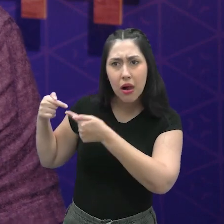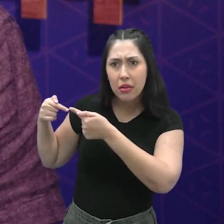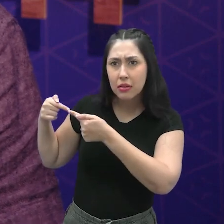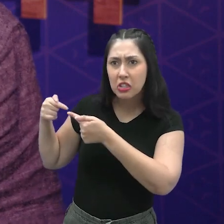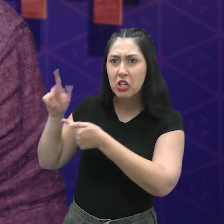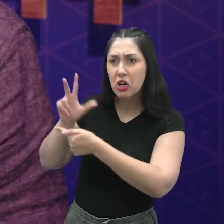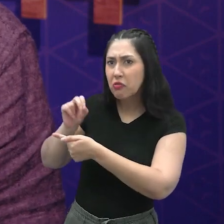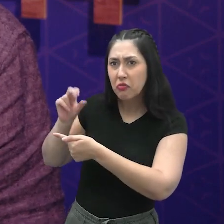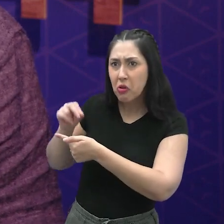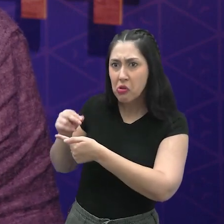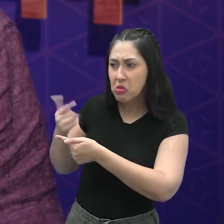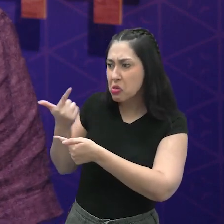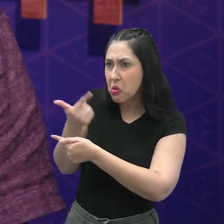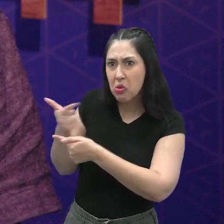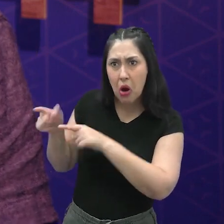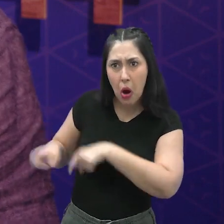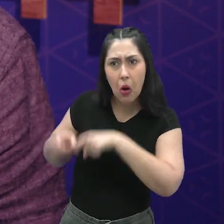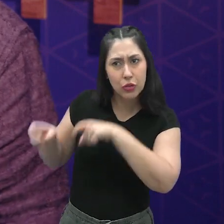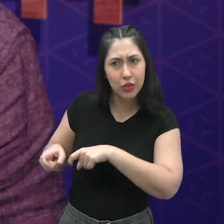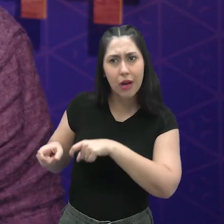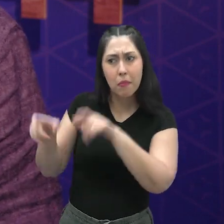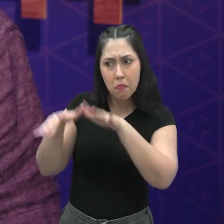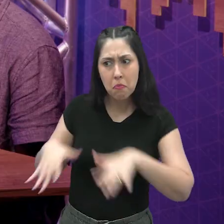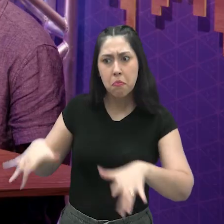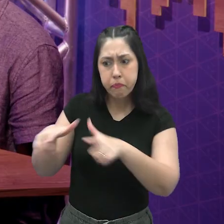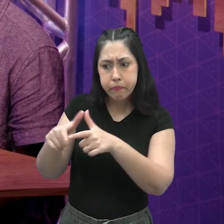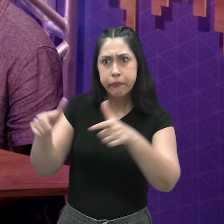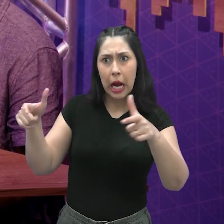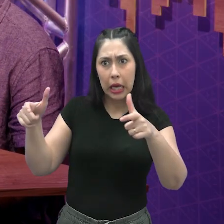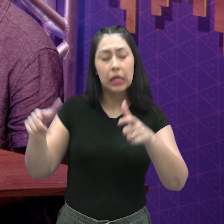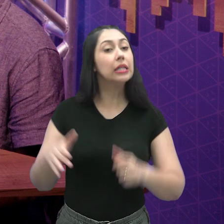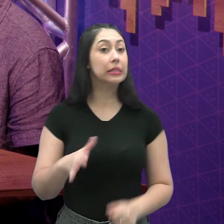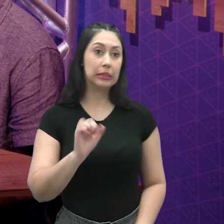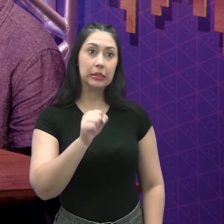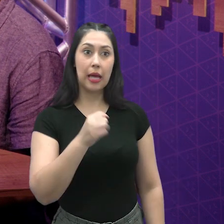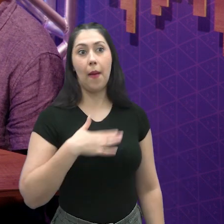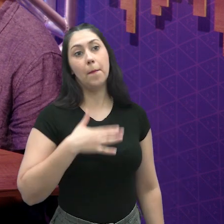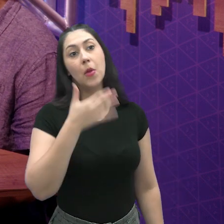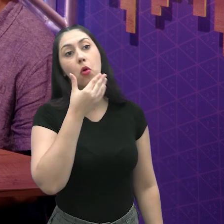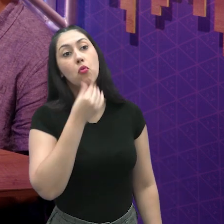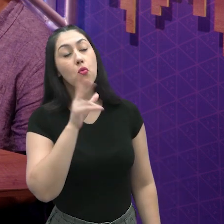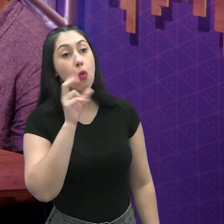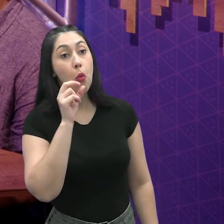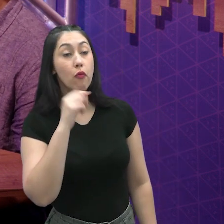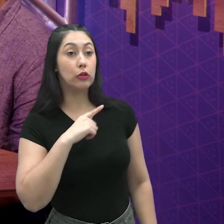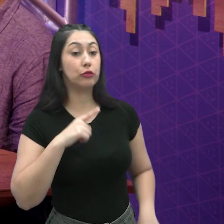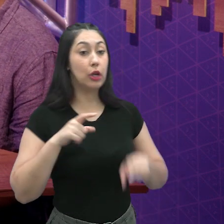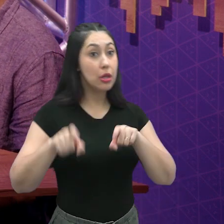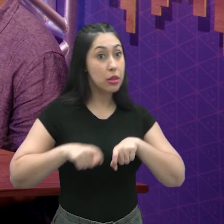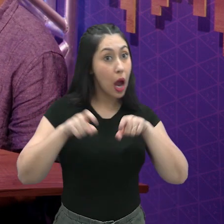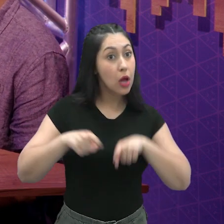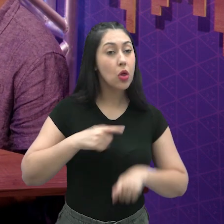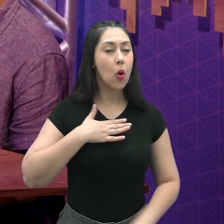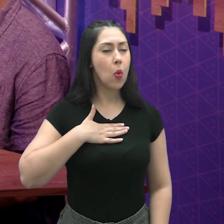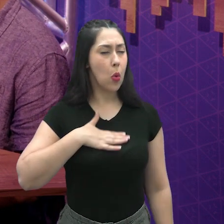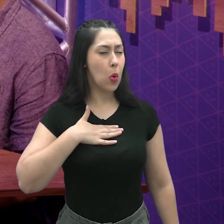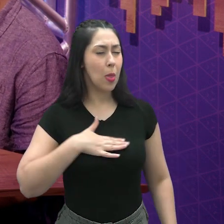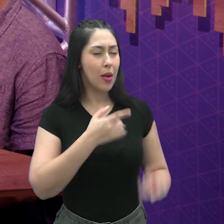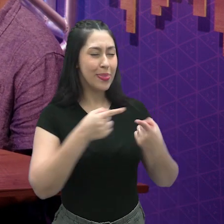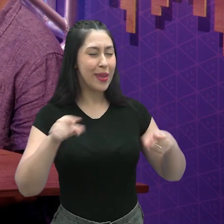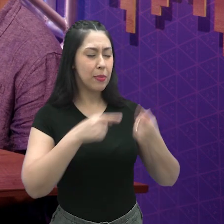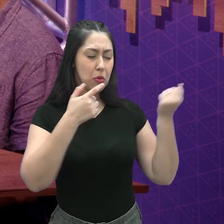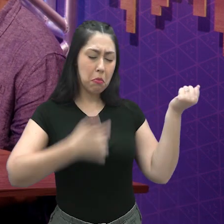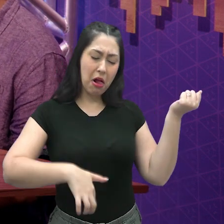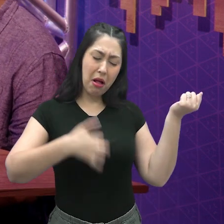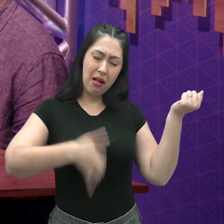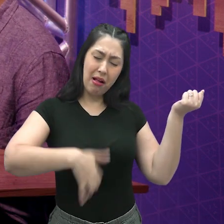avó, que não veio da roça aqui na nossa região, aqui na nossa cidade. O meu avô, por exemplo, ele tinha sítio e ele gostava muito da